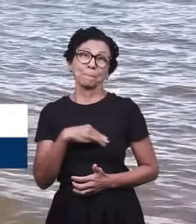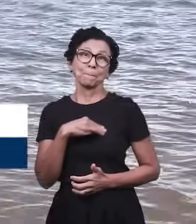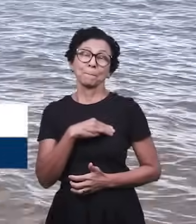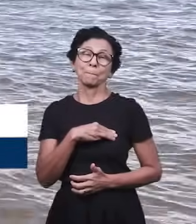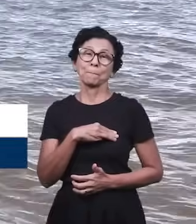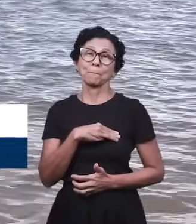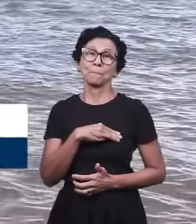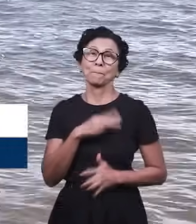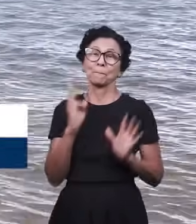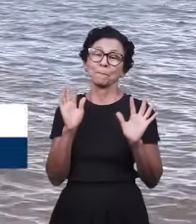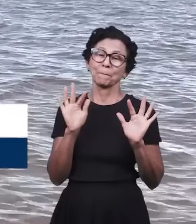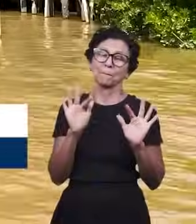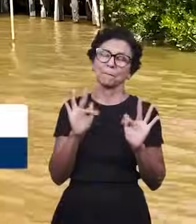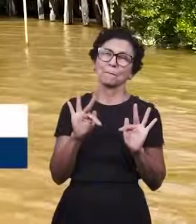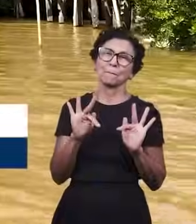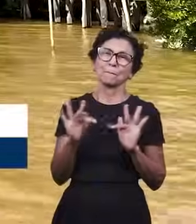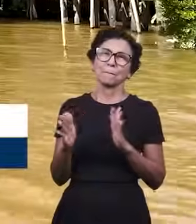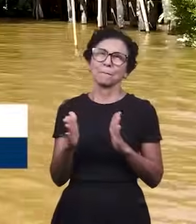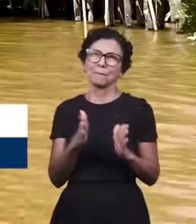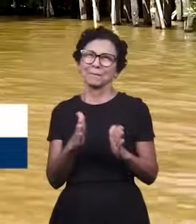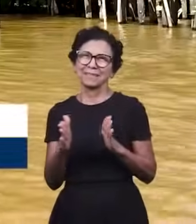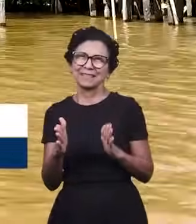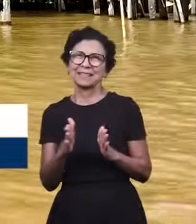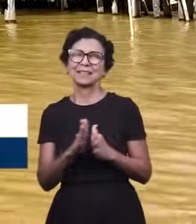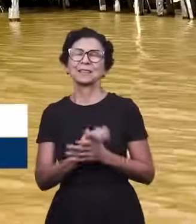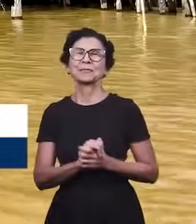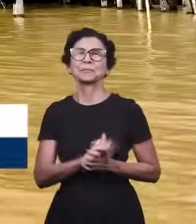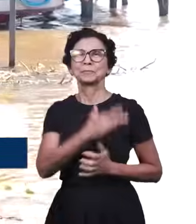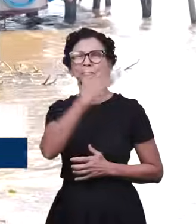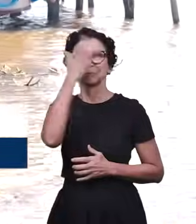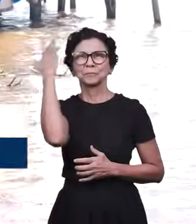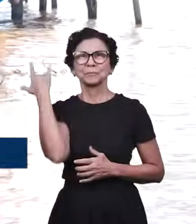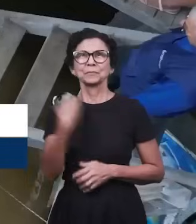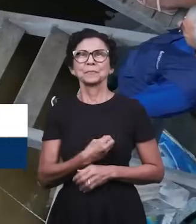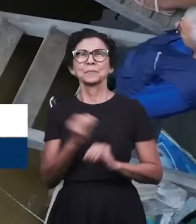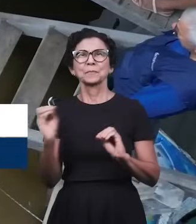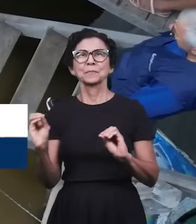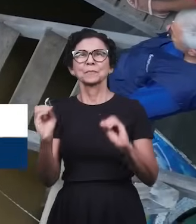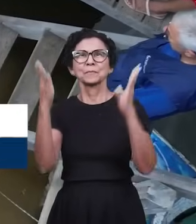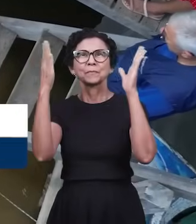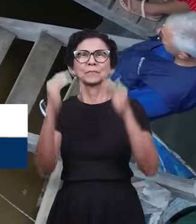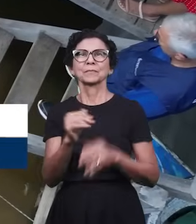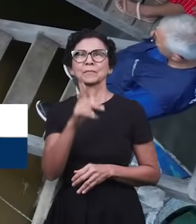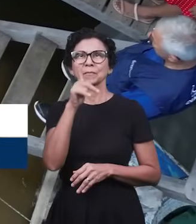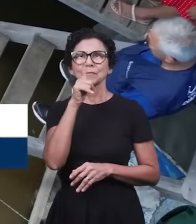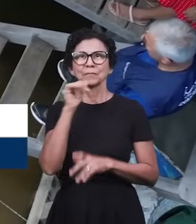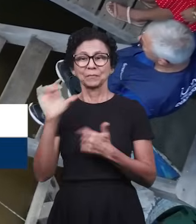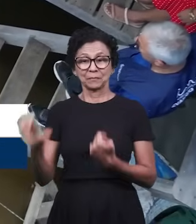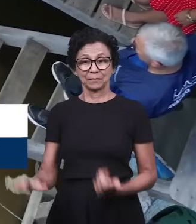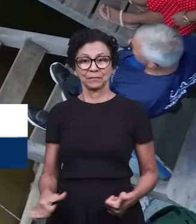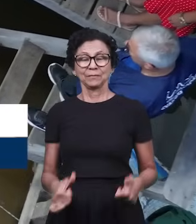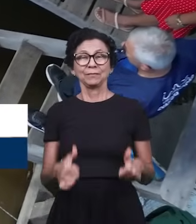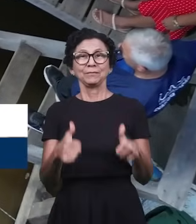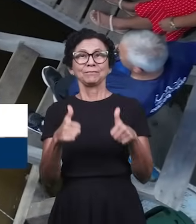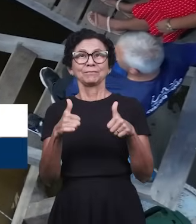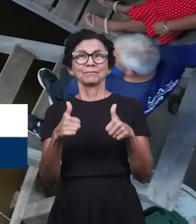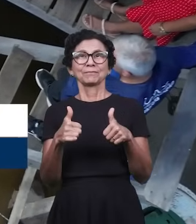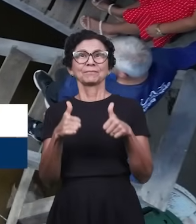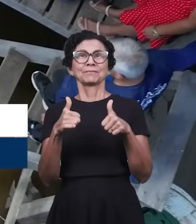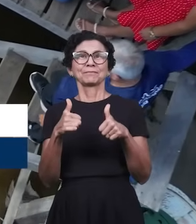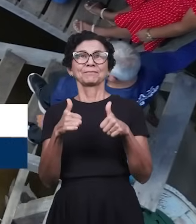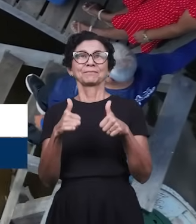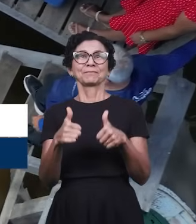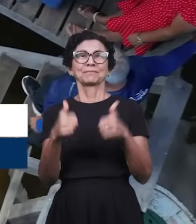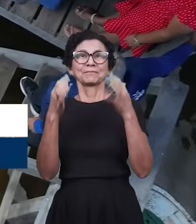os integrantes da Missão Amazônia participaram de uma festa de batismo. Vidas desceram às águas e testemunharam